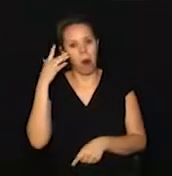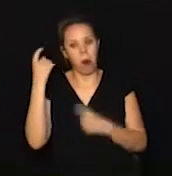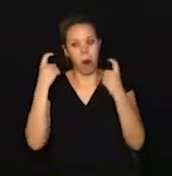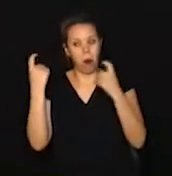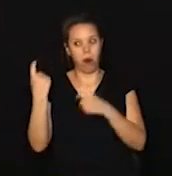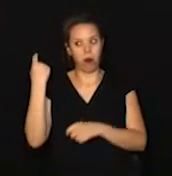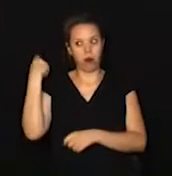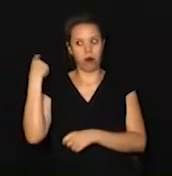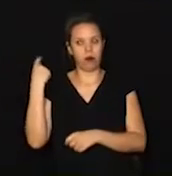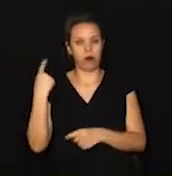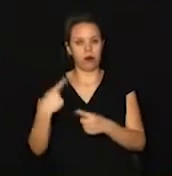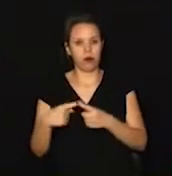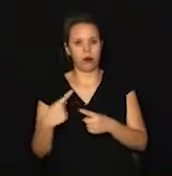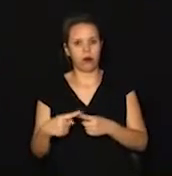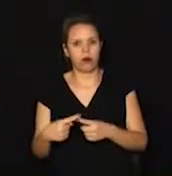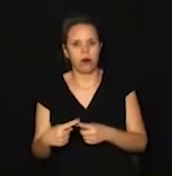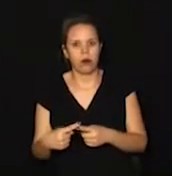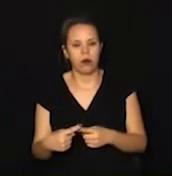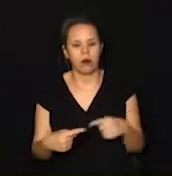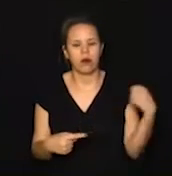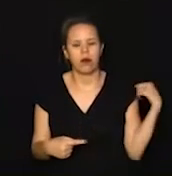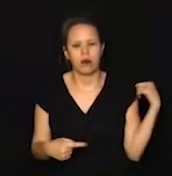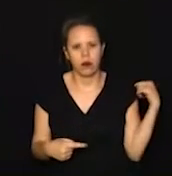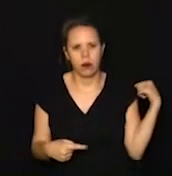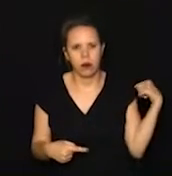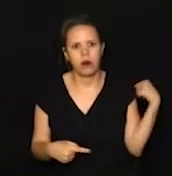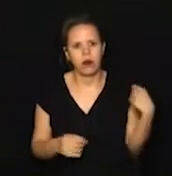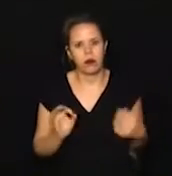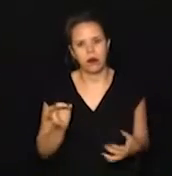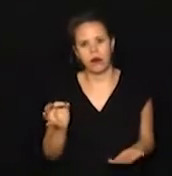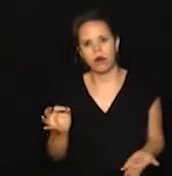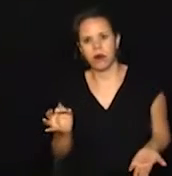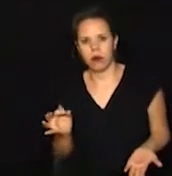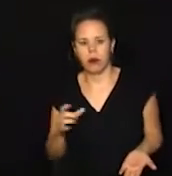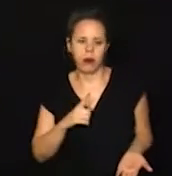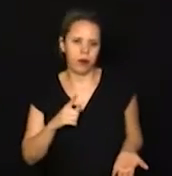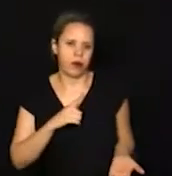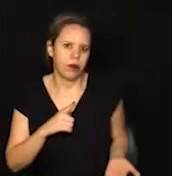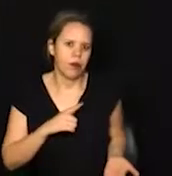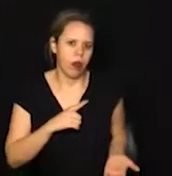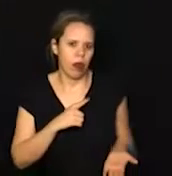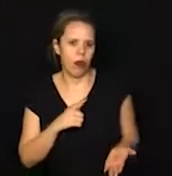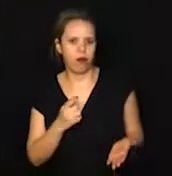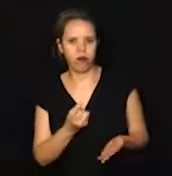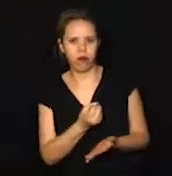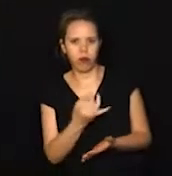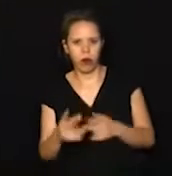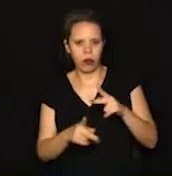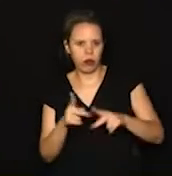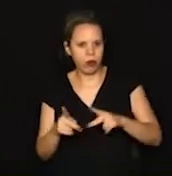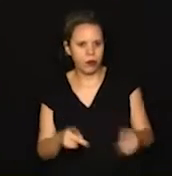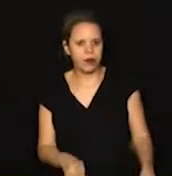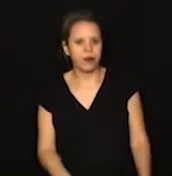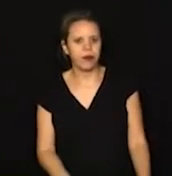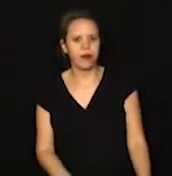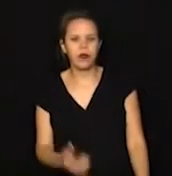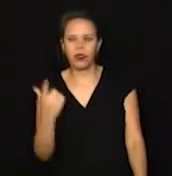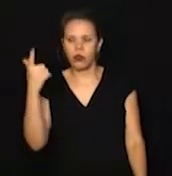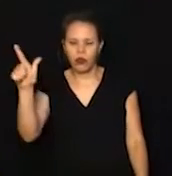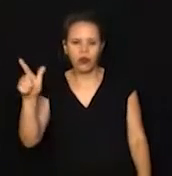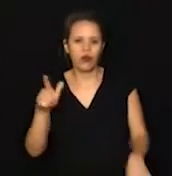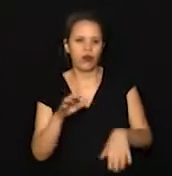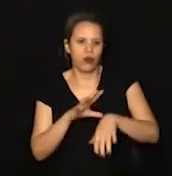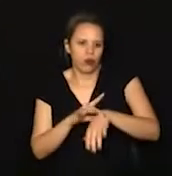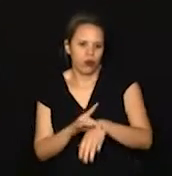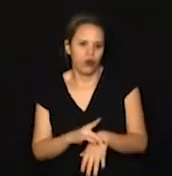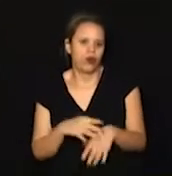preocupava, sim, porque a gente certamente teve um acúmulo de pacientes de outras doenças